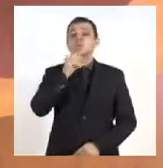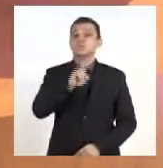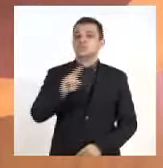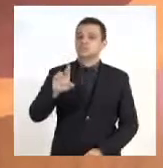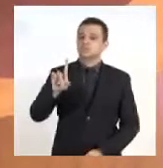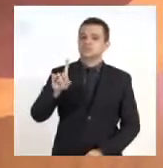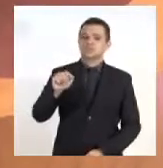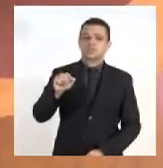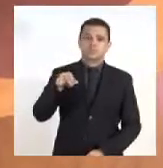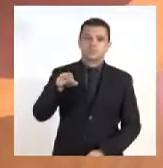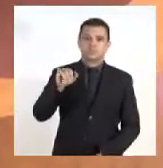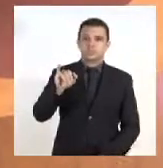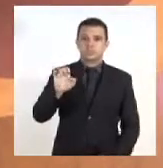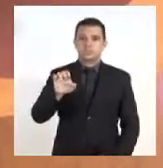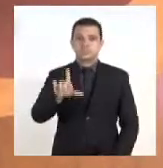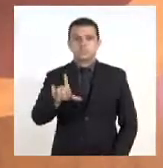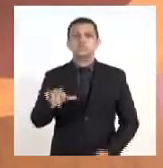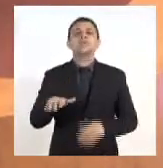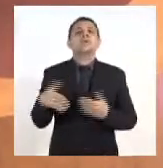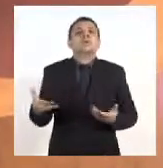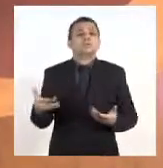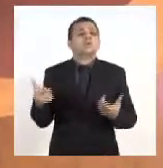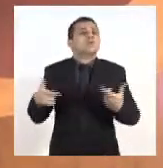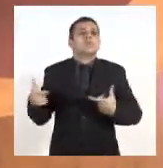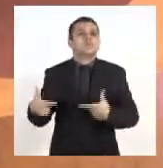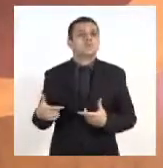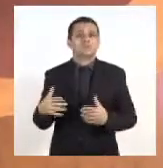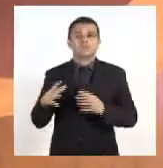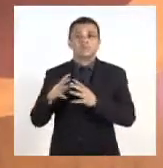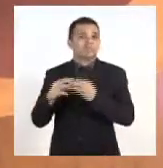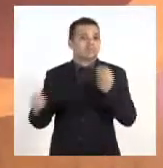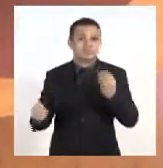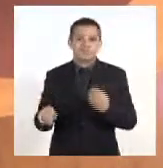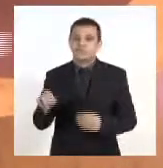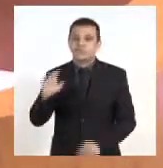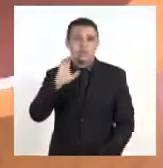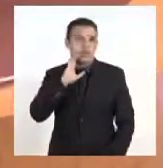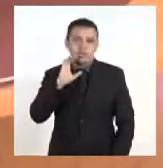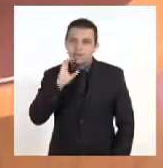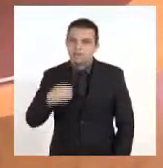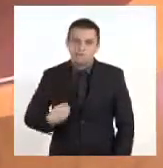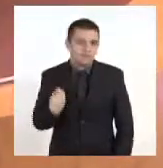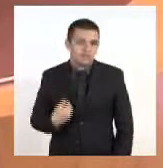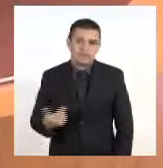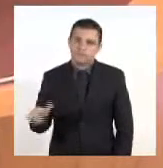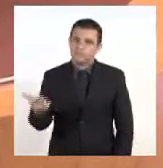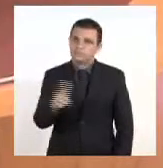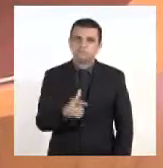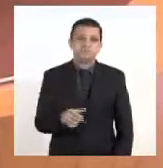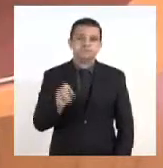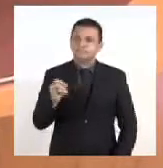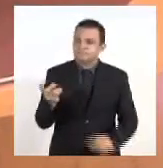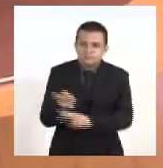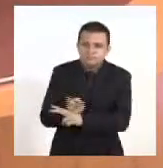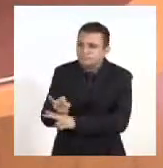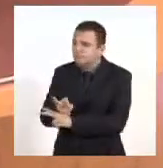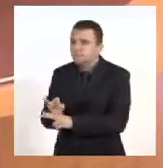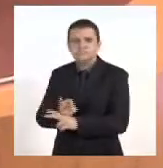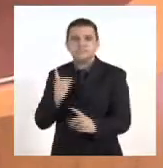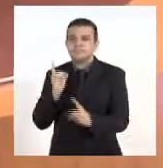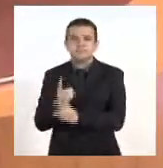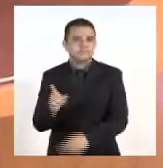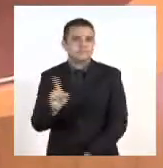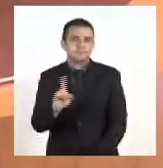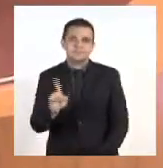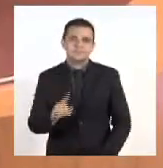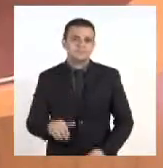Edilásio. Ele desapareceu de Coroatá. Ninguém acha mais o Daniel. O Anderson,